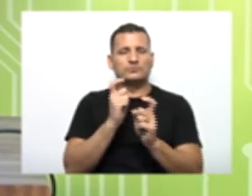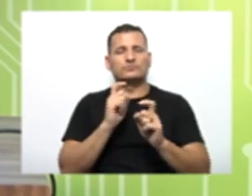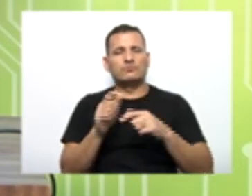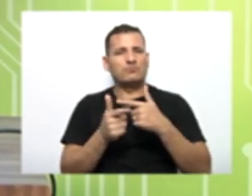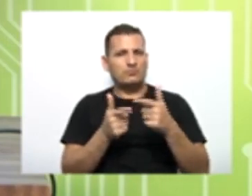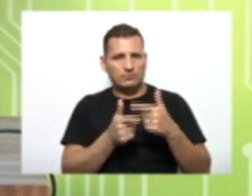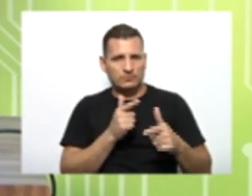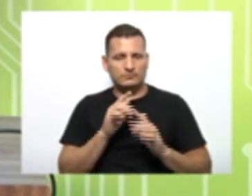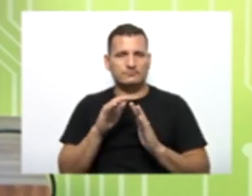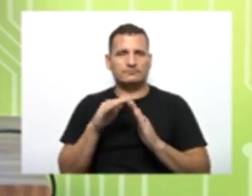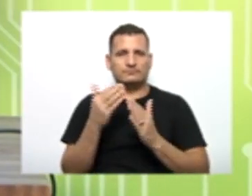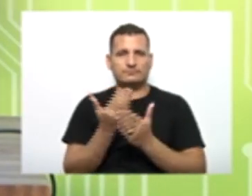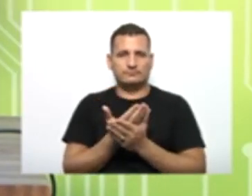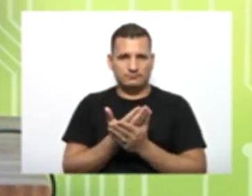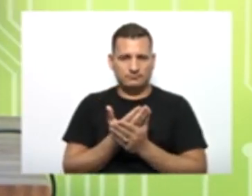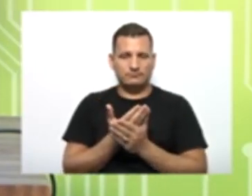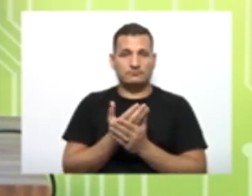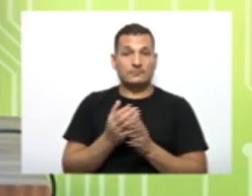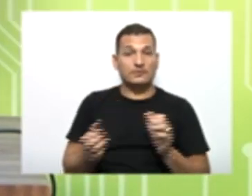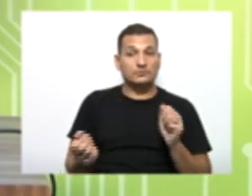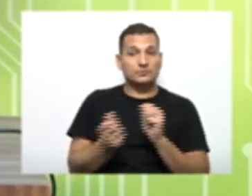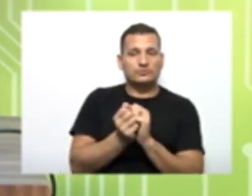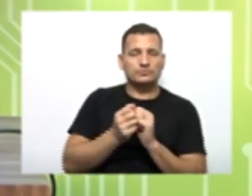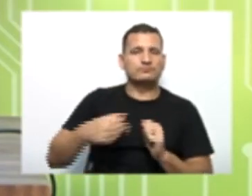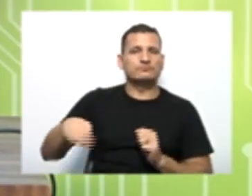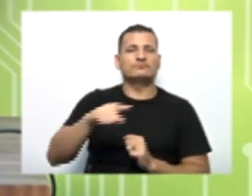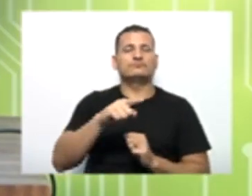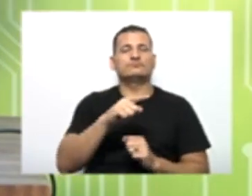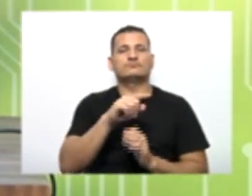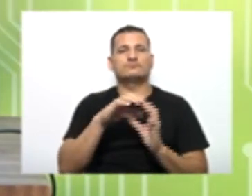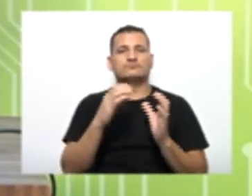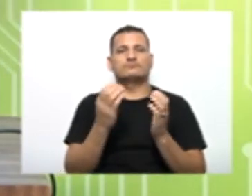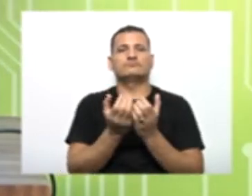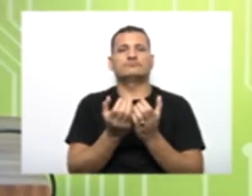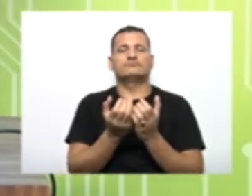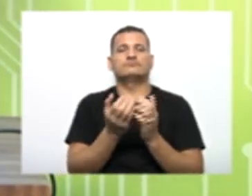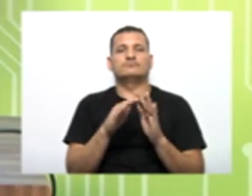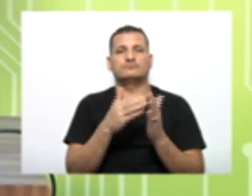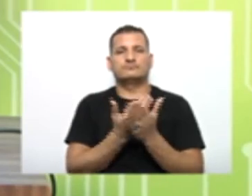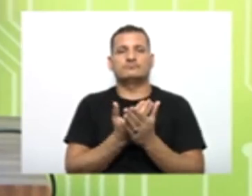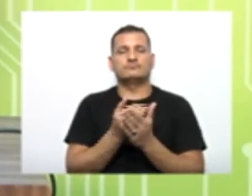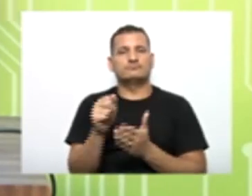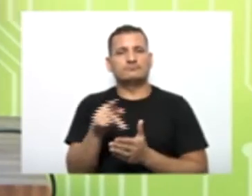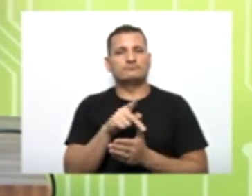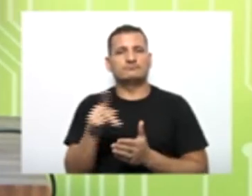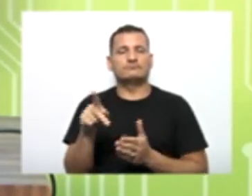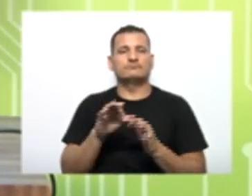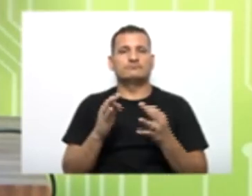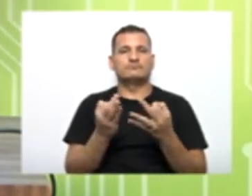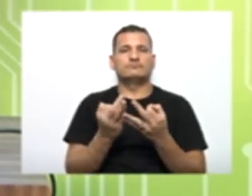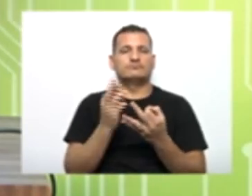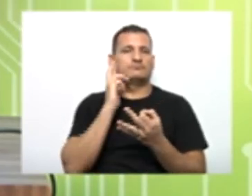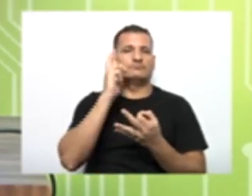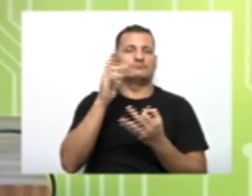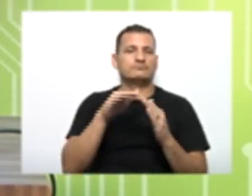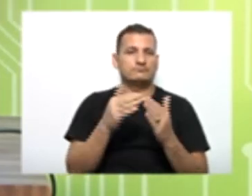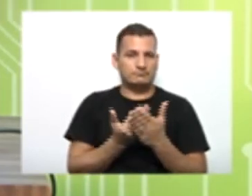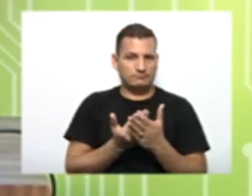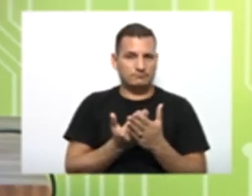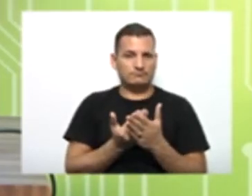atividade política. O grêmio estudantil, ele é importantíssimo, ele é fundamental para que a escola possa